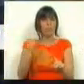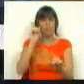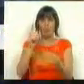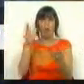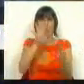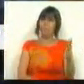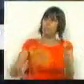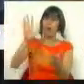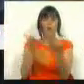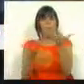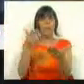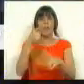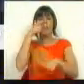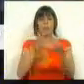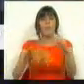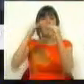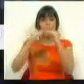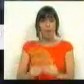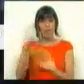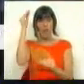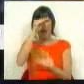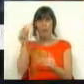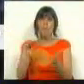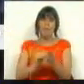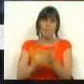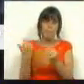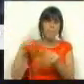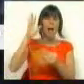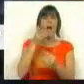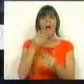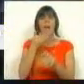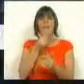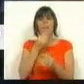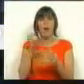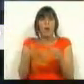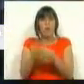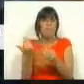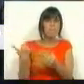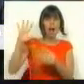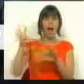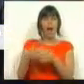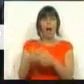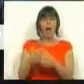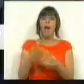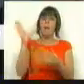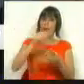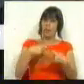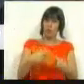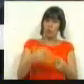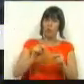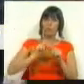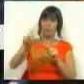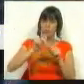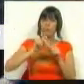território. As populações do Baixo Lentejo estão entre as mais pobres e mais envelhecidas do país. Quanto maiores forem os custos das